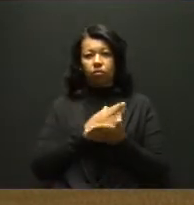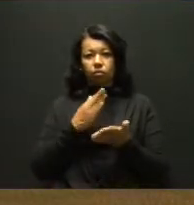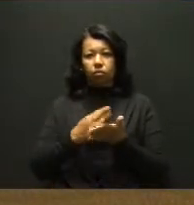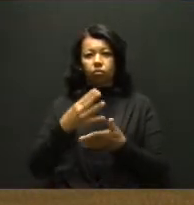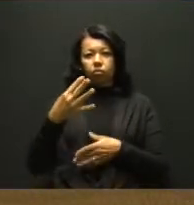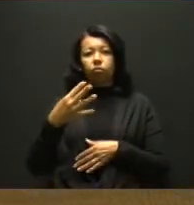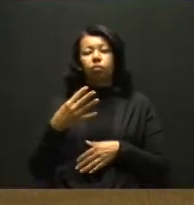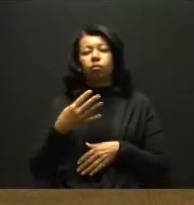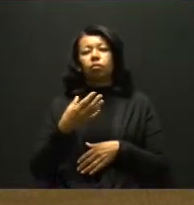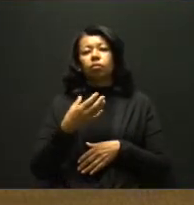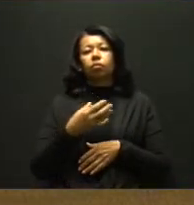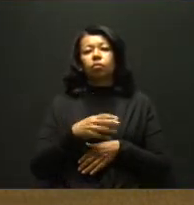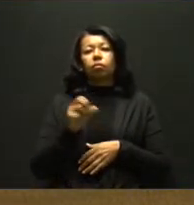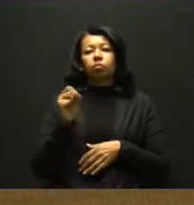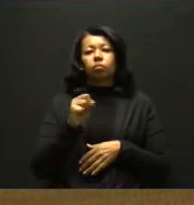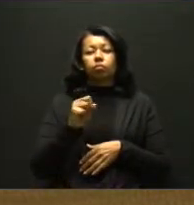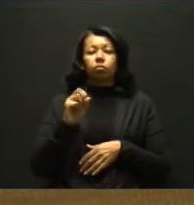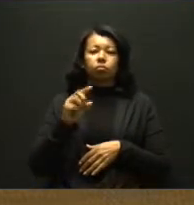oito mil reais